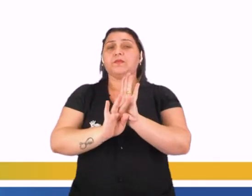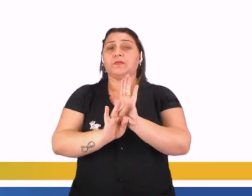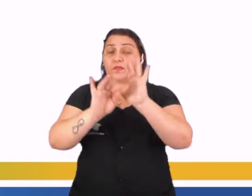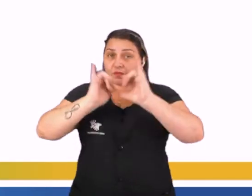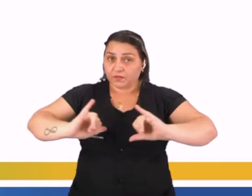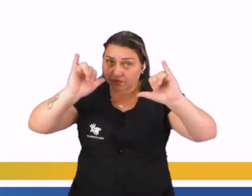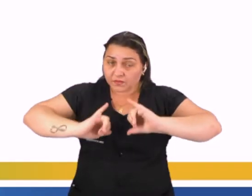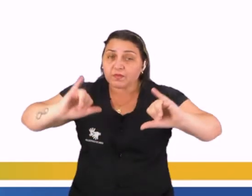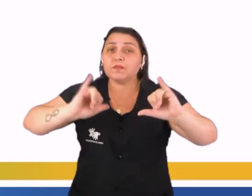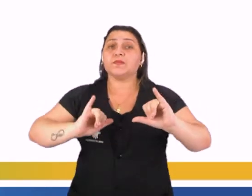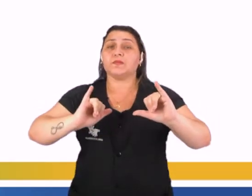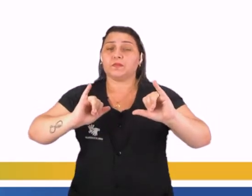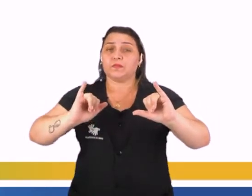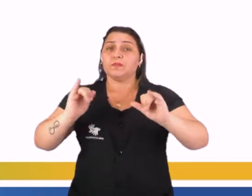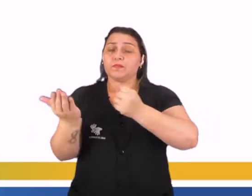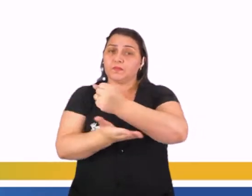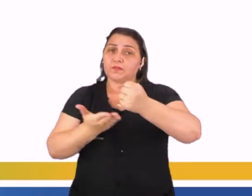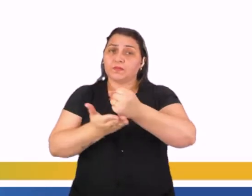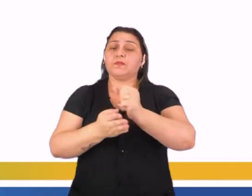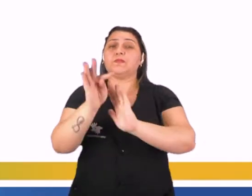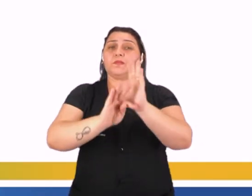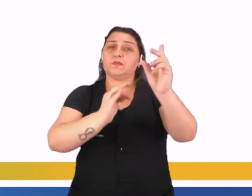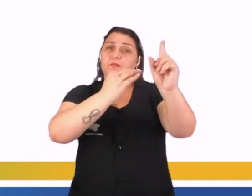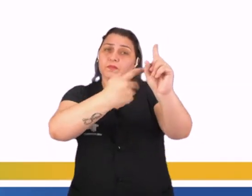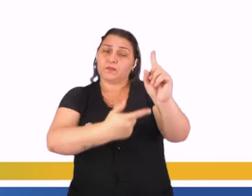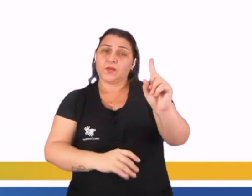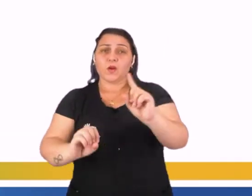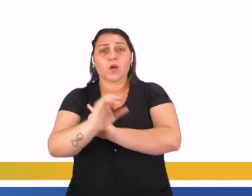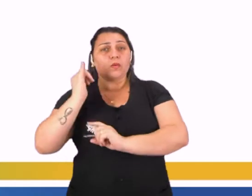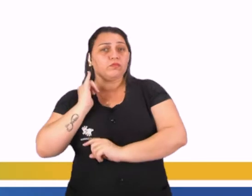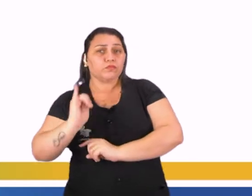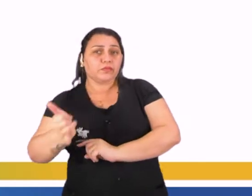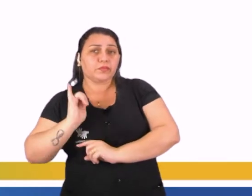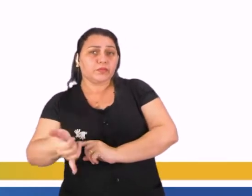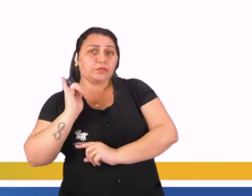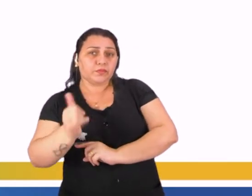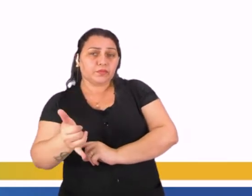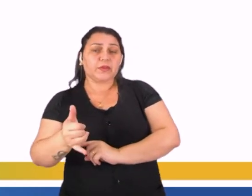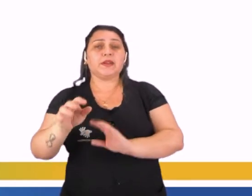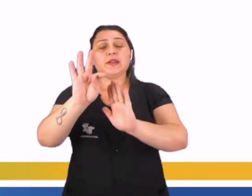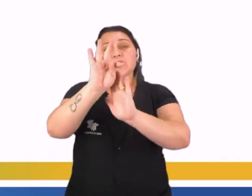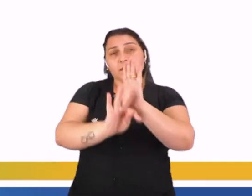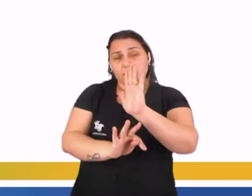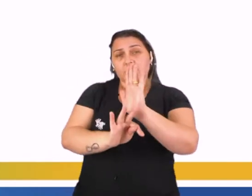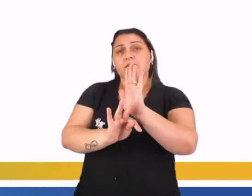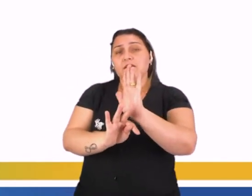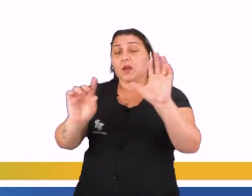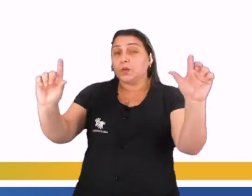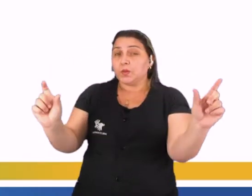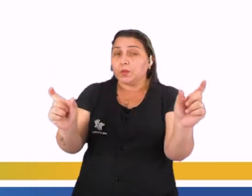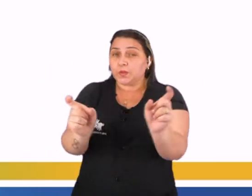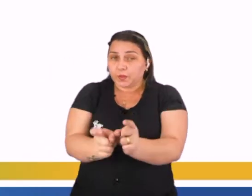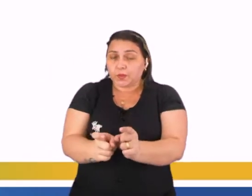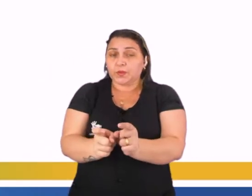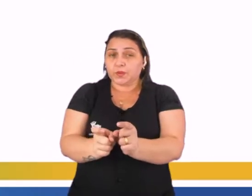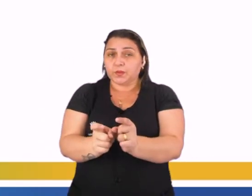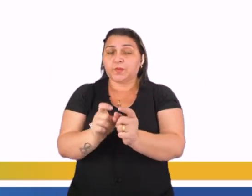de pandemia, ou ainda sobre nossa cidade. Até notícias sobre a vida de famosos são